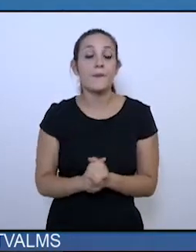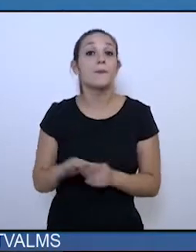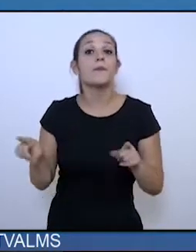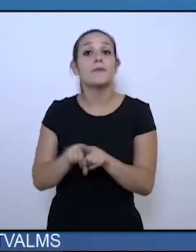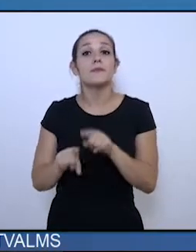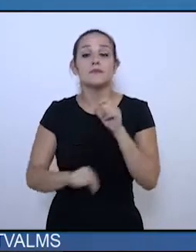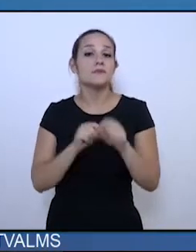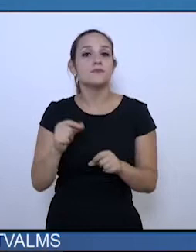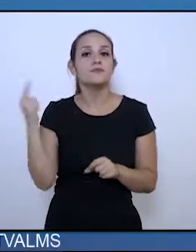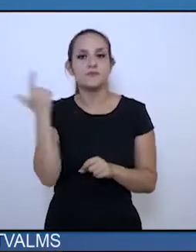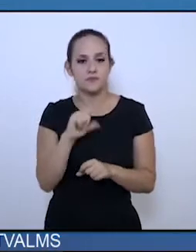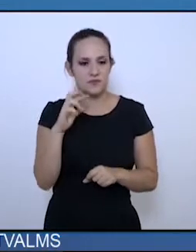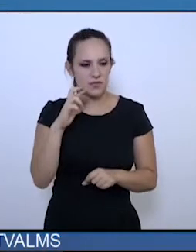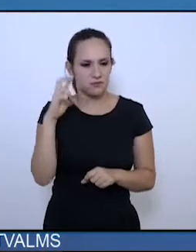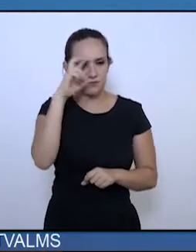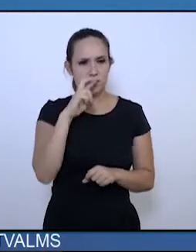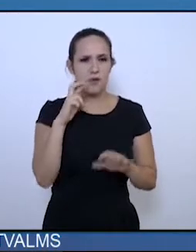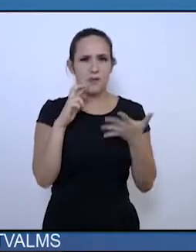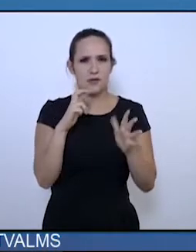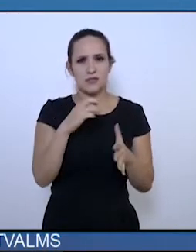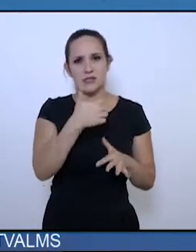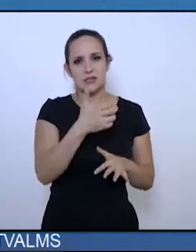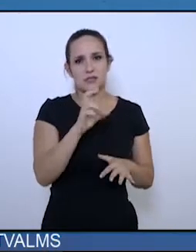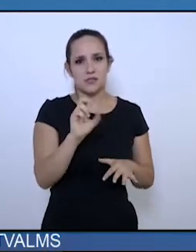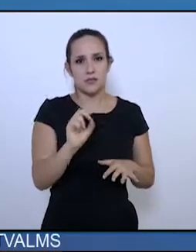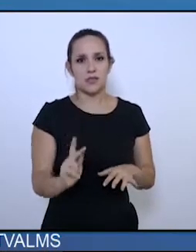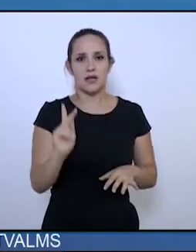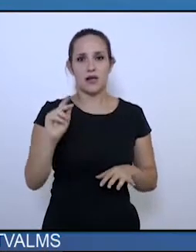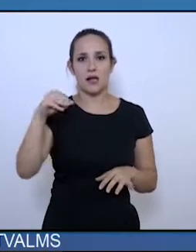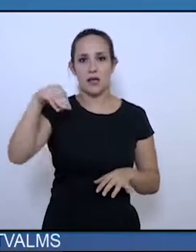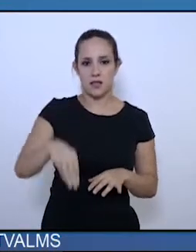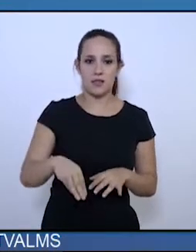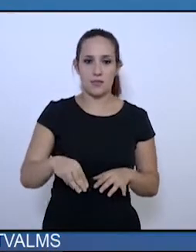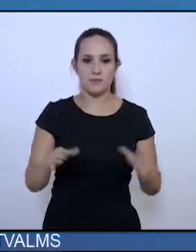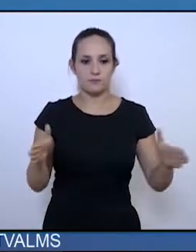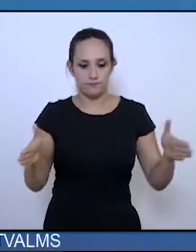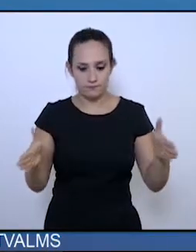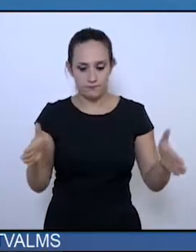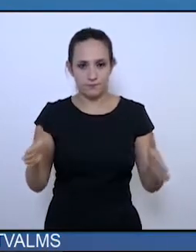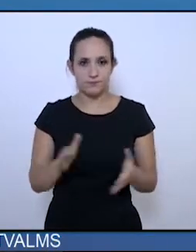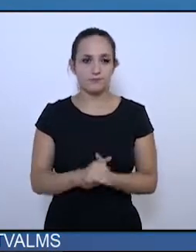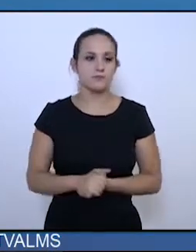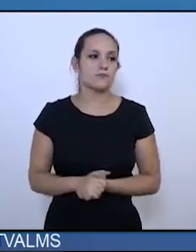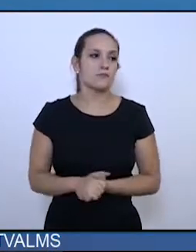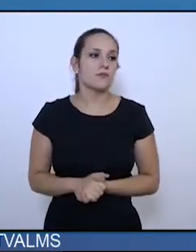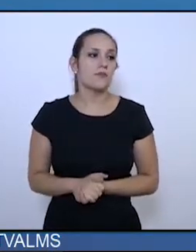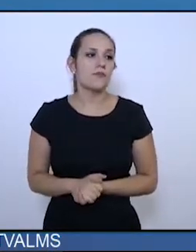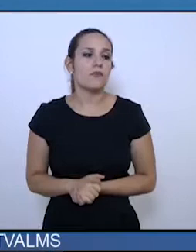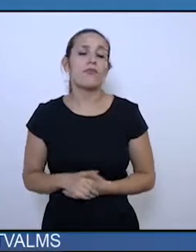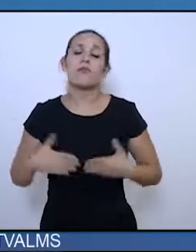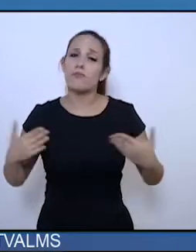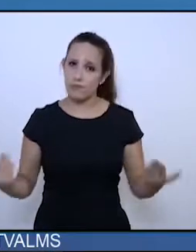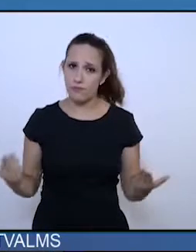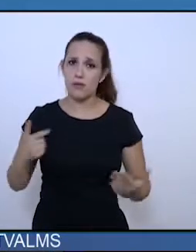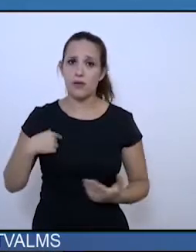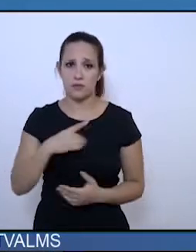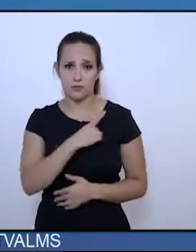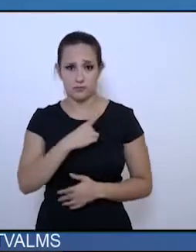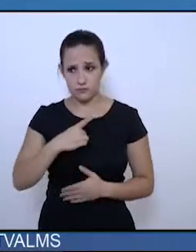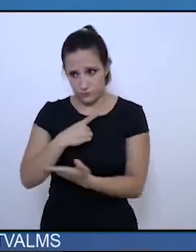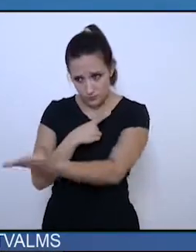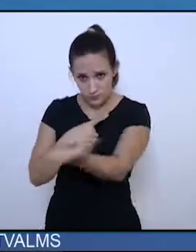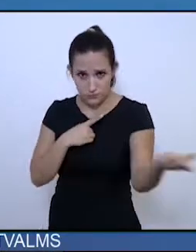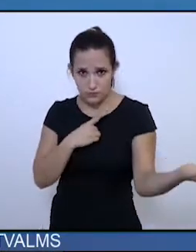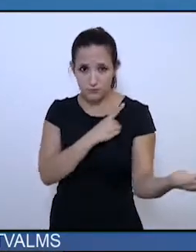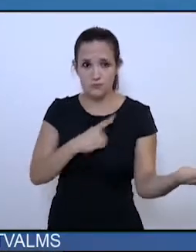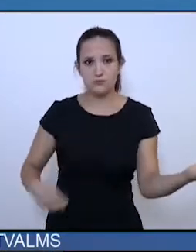garante o monitoramento de uma área de 150 quilômetros de largura. Senhores deputados, eu fiz aqui uma